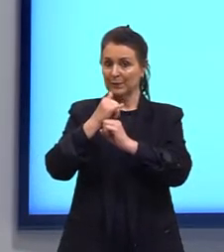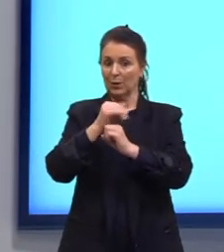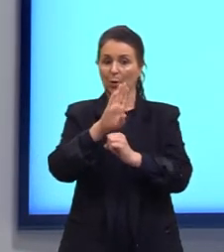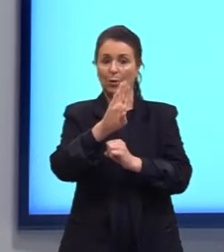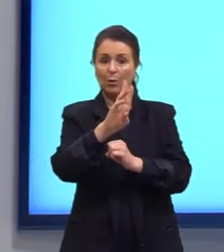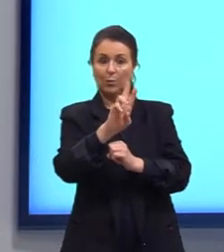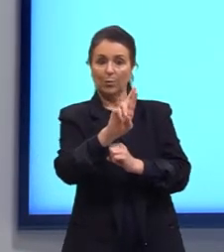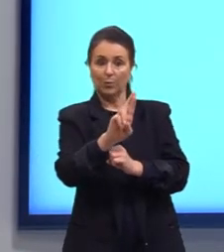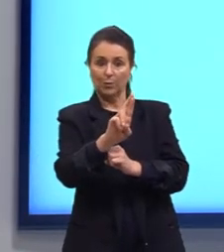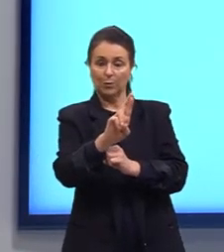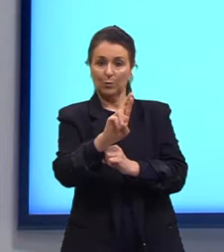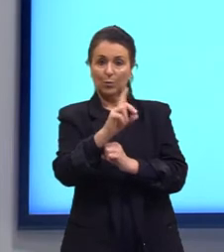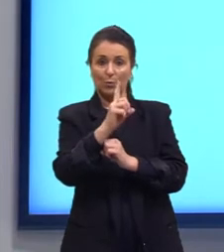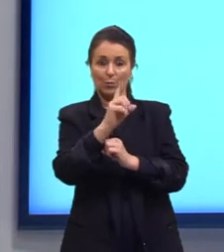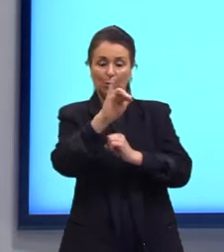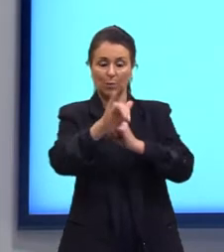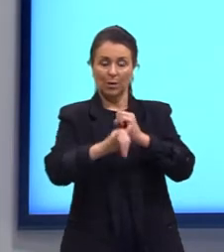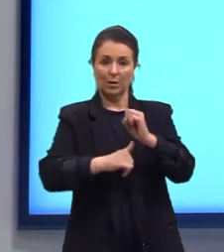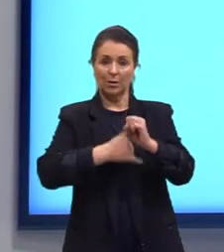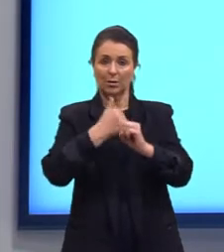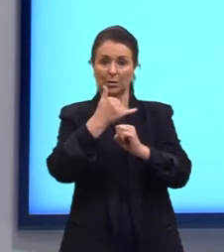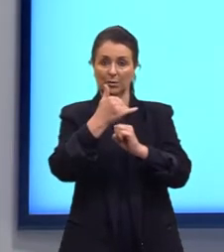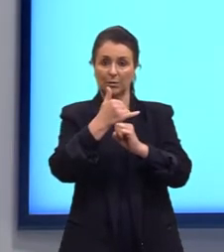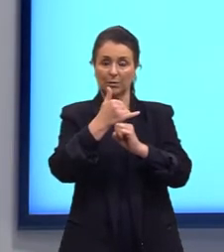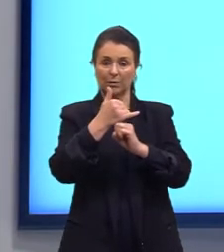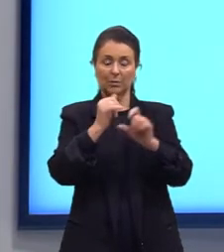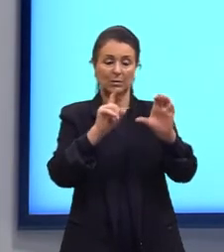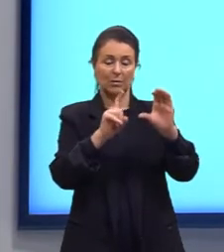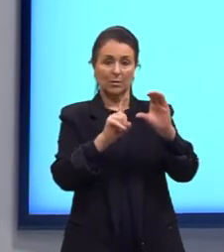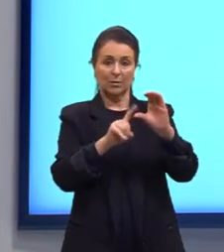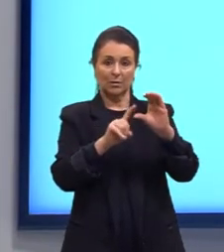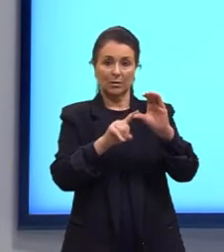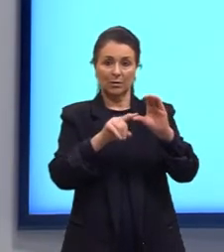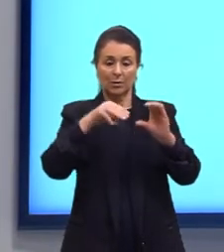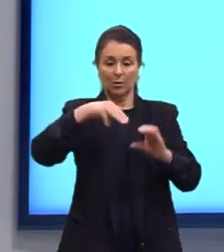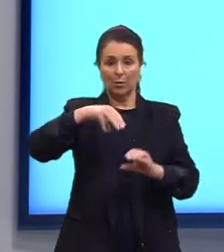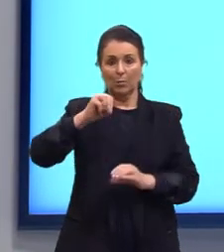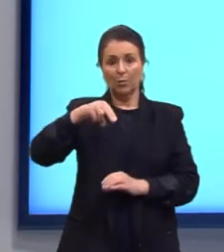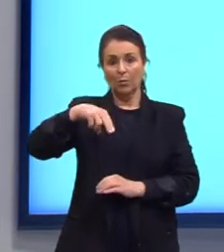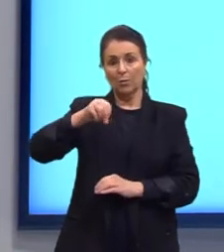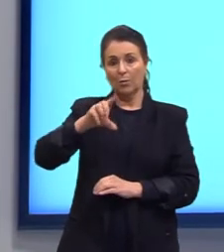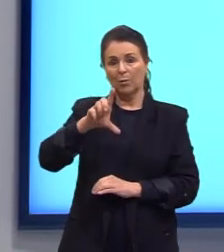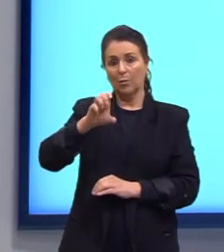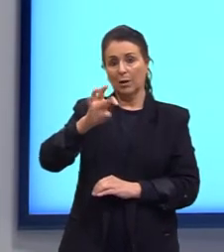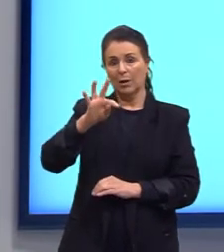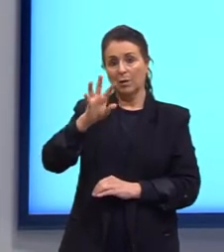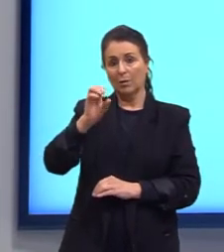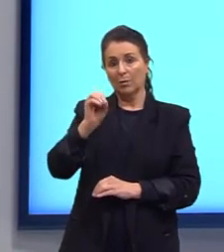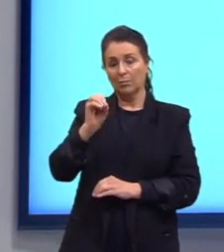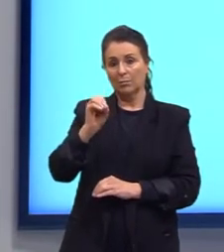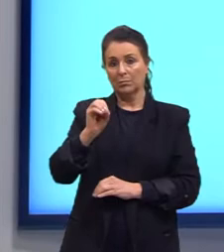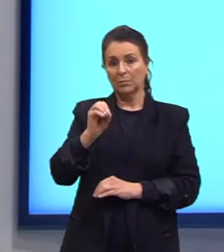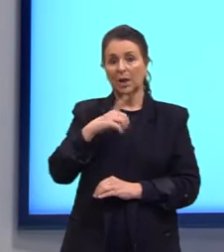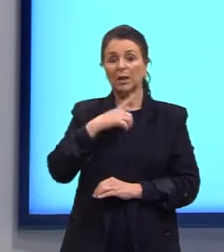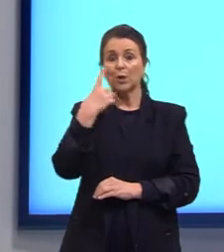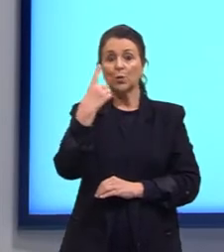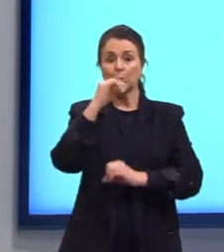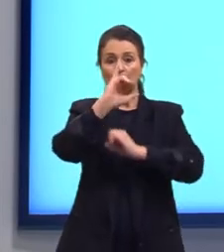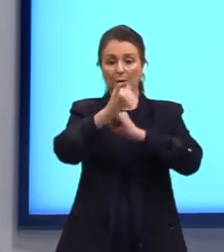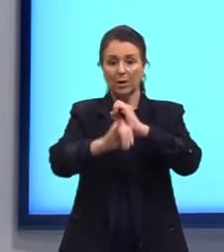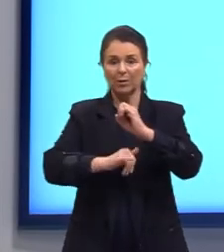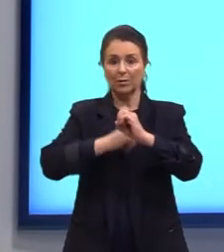bromo neste exemplo e eu chamo essa cadeia de monleto porque só tem um átomo de halogênio